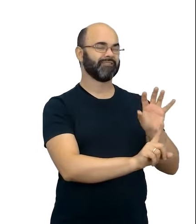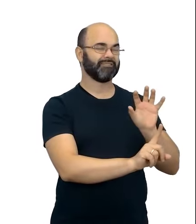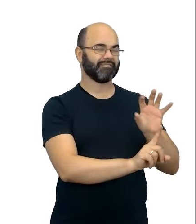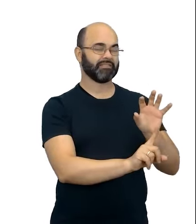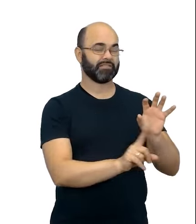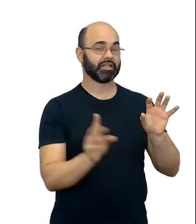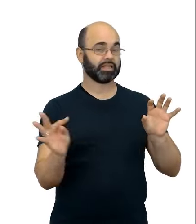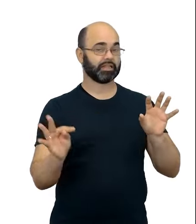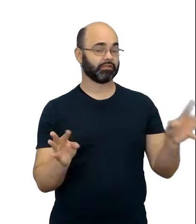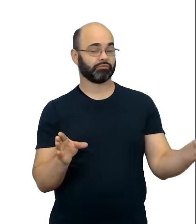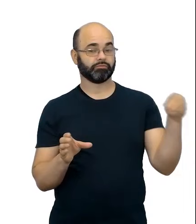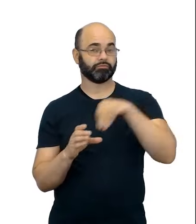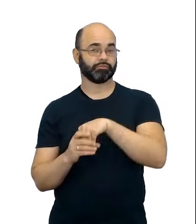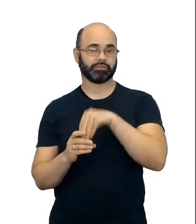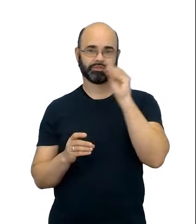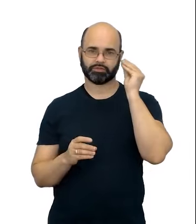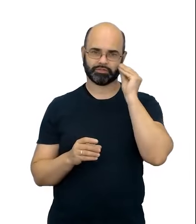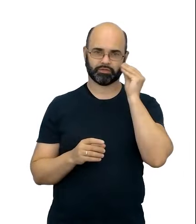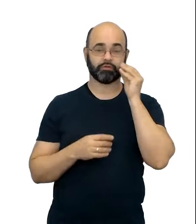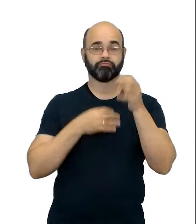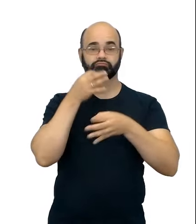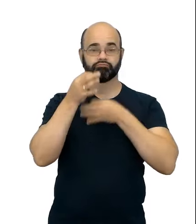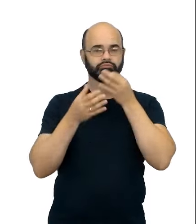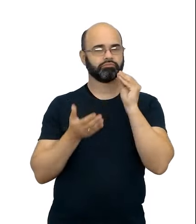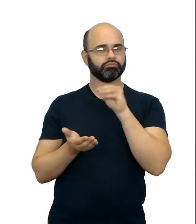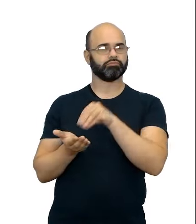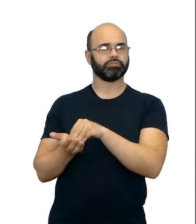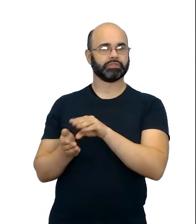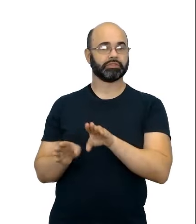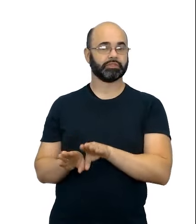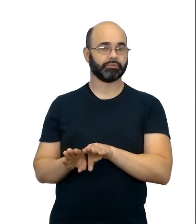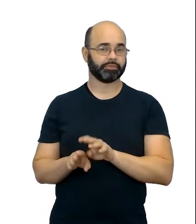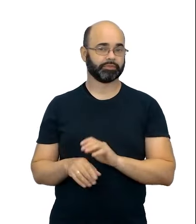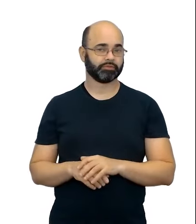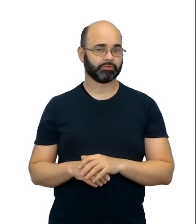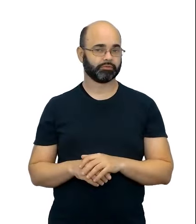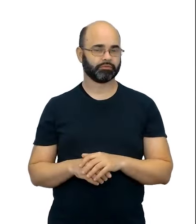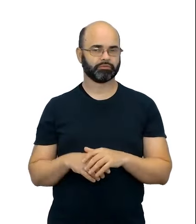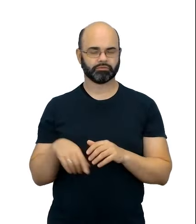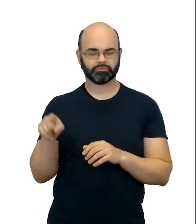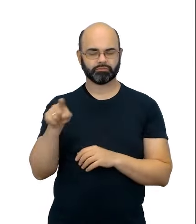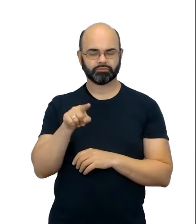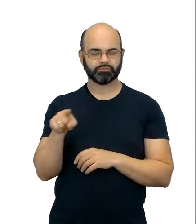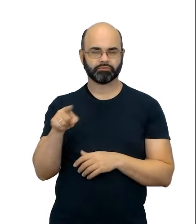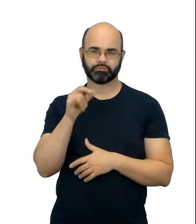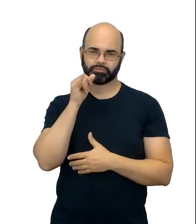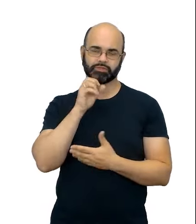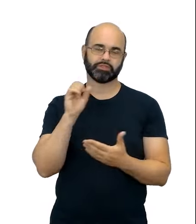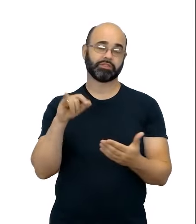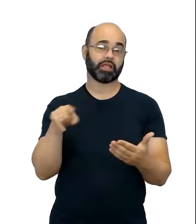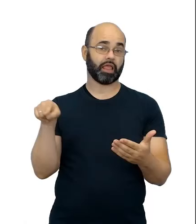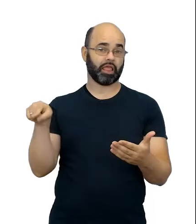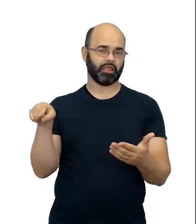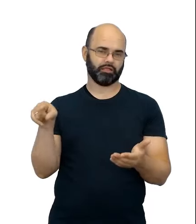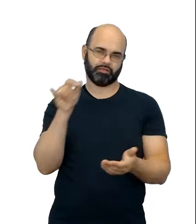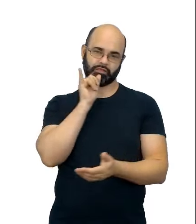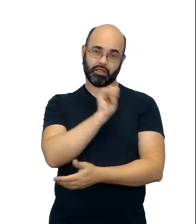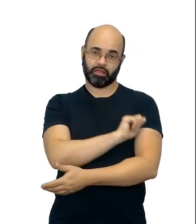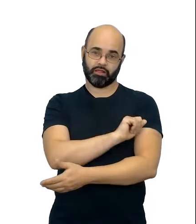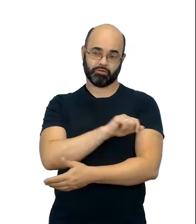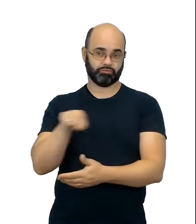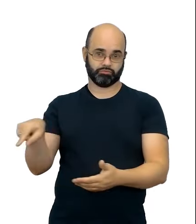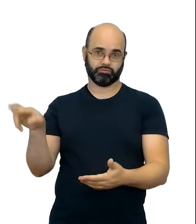para convencer e também reconhecendo esses traços quando fazem a